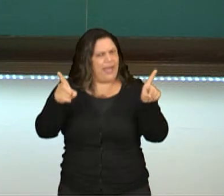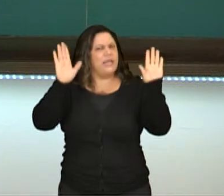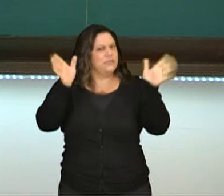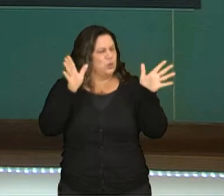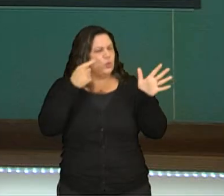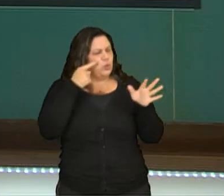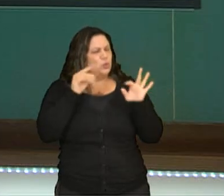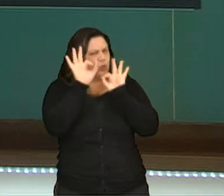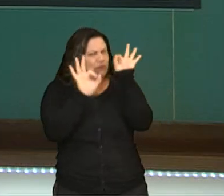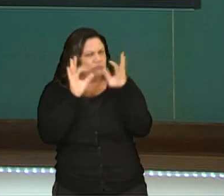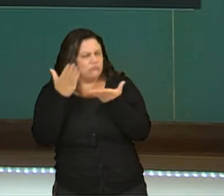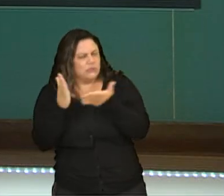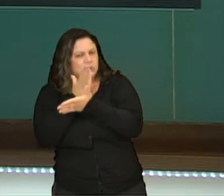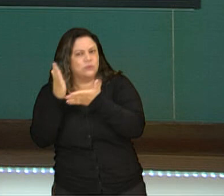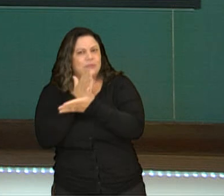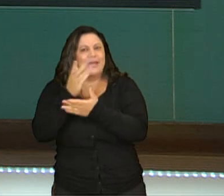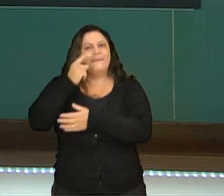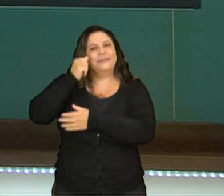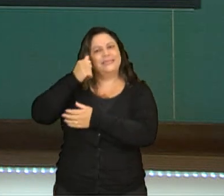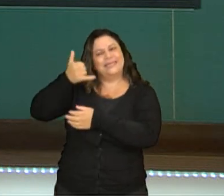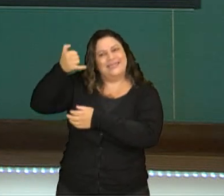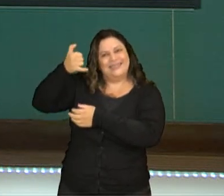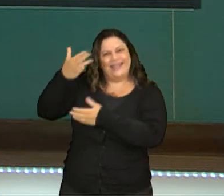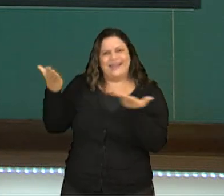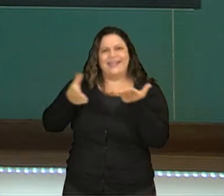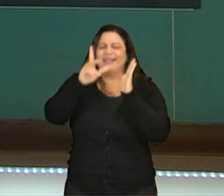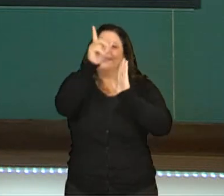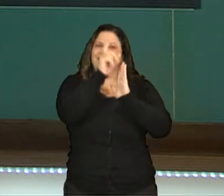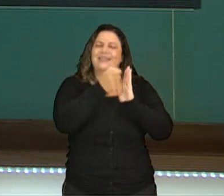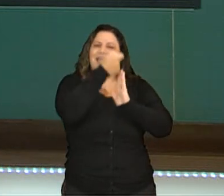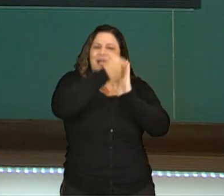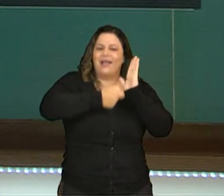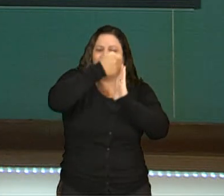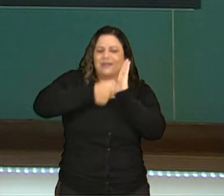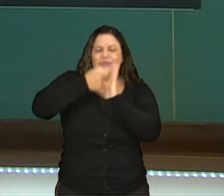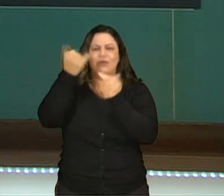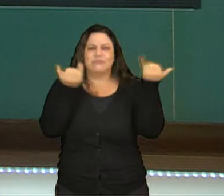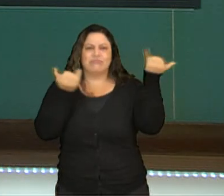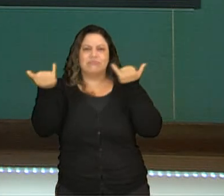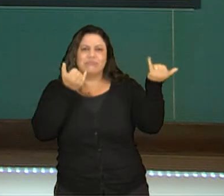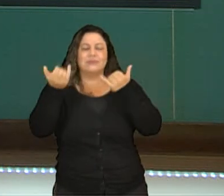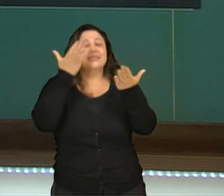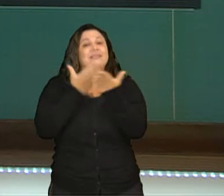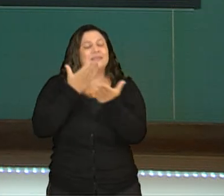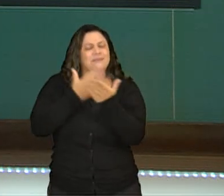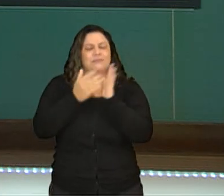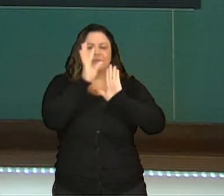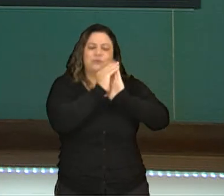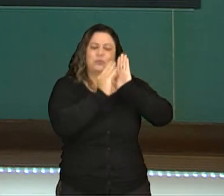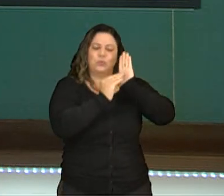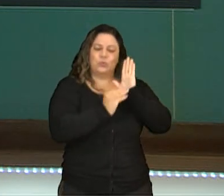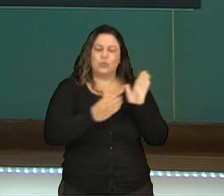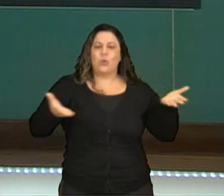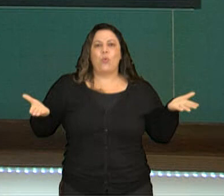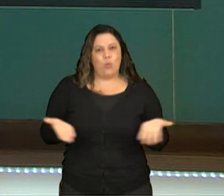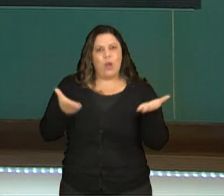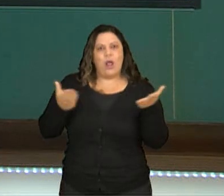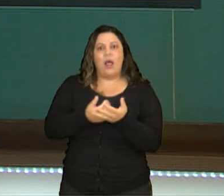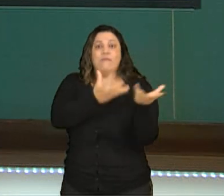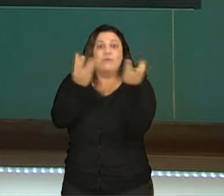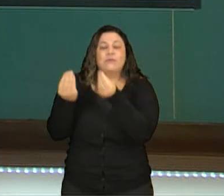parte? Separou lápis, caderno, caneta? Sim! Anote muitas informações dessa aula, muitos conteúdos. Nós vamos falar muito